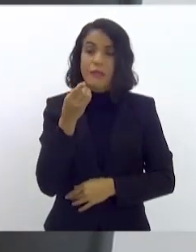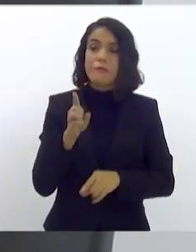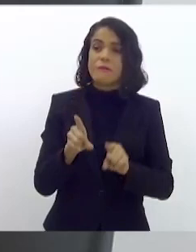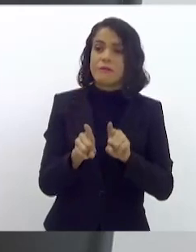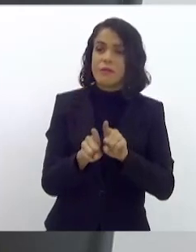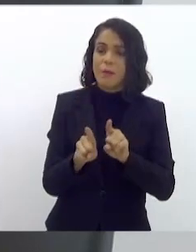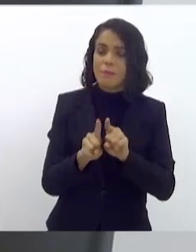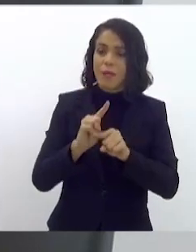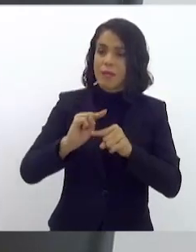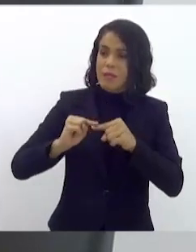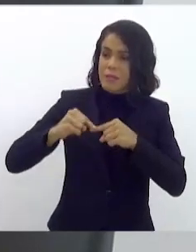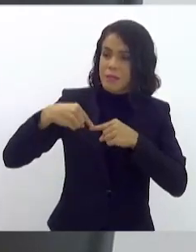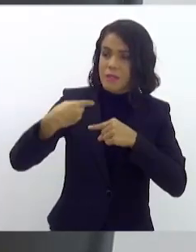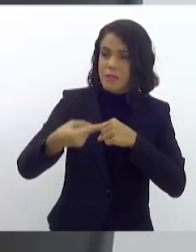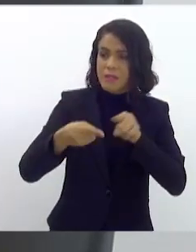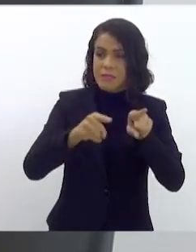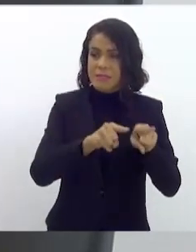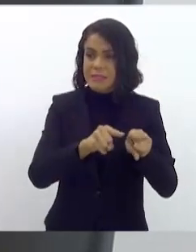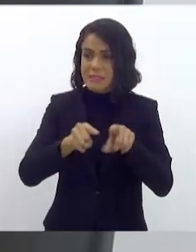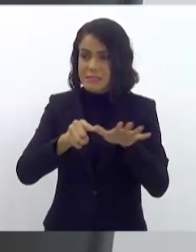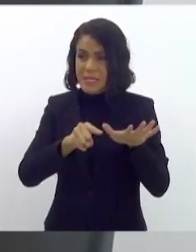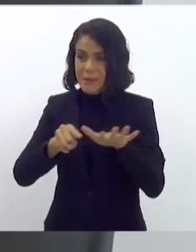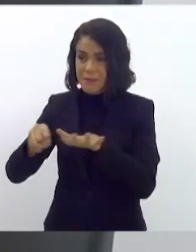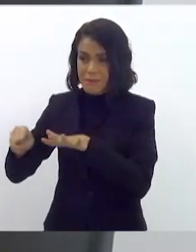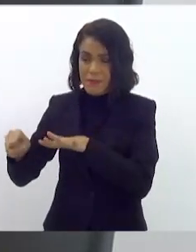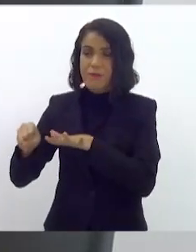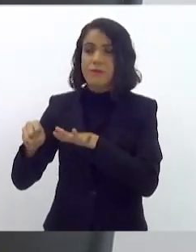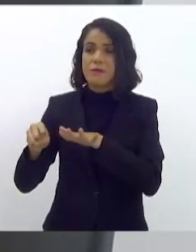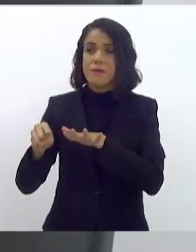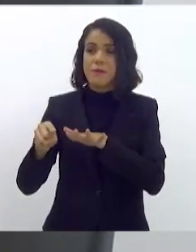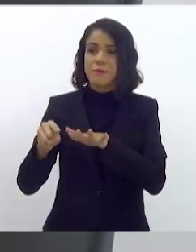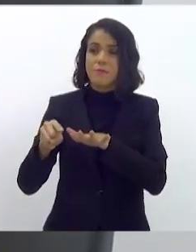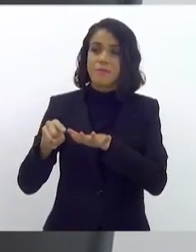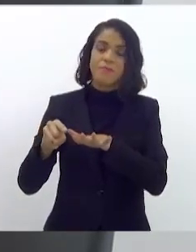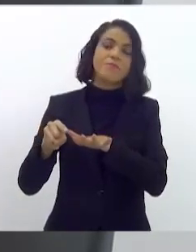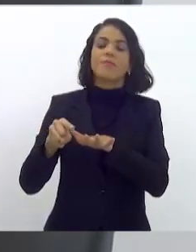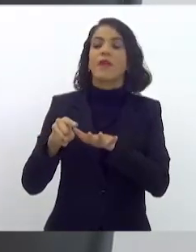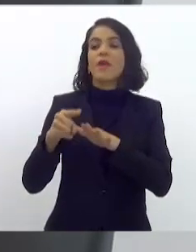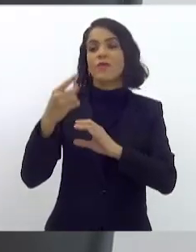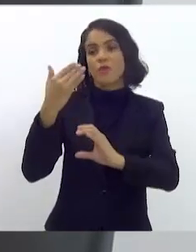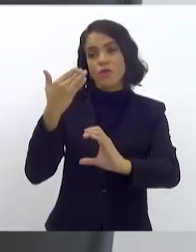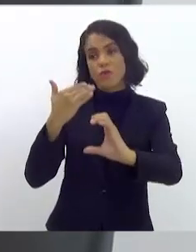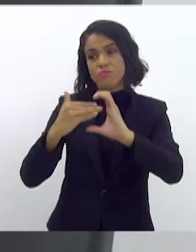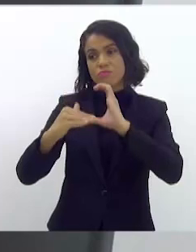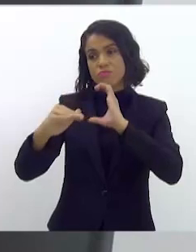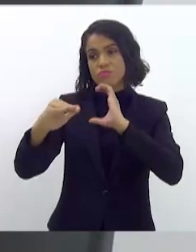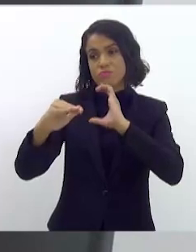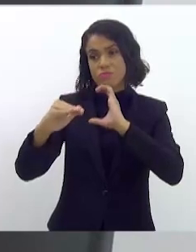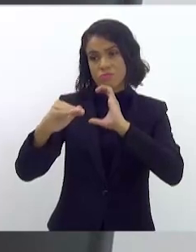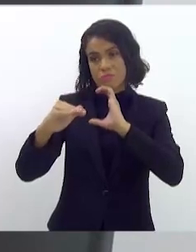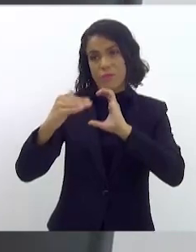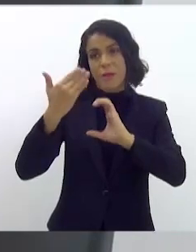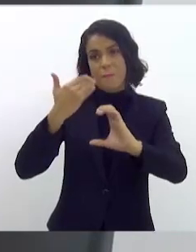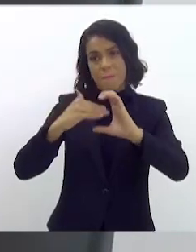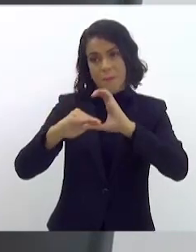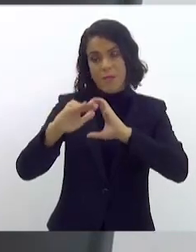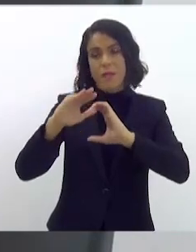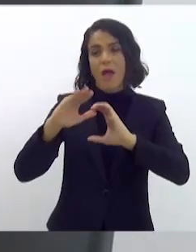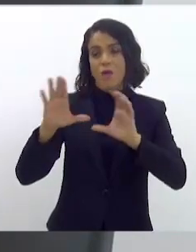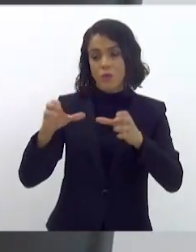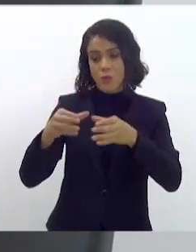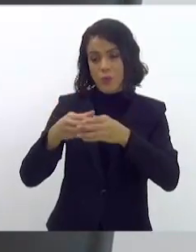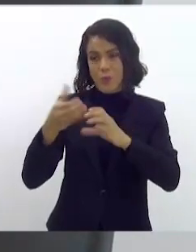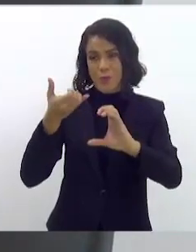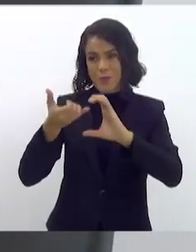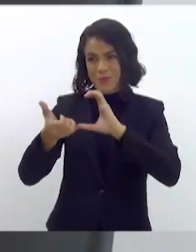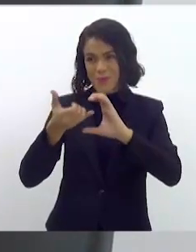e na próxima semana nós vamos... Aí eu vou mandar pelo grupo o